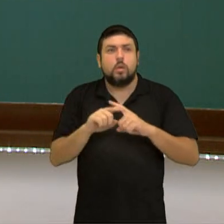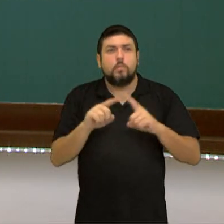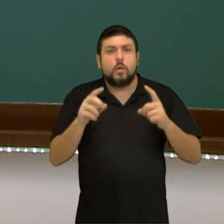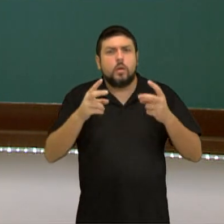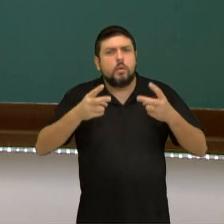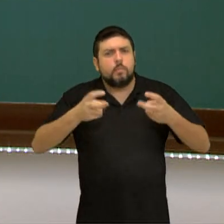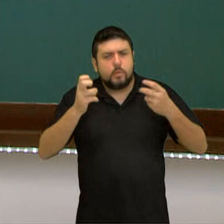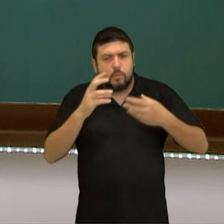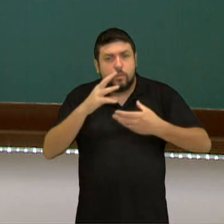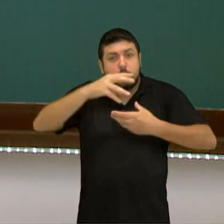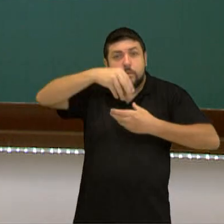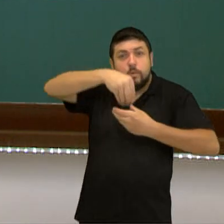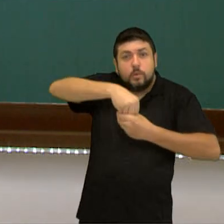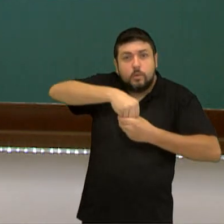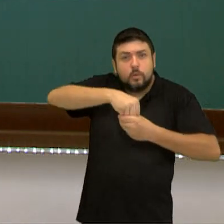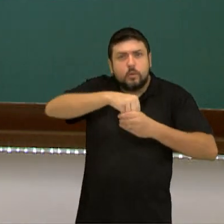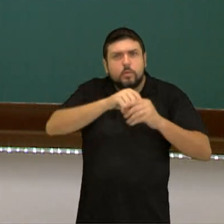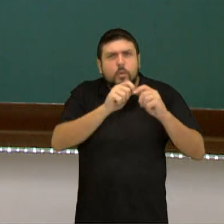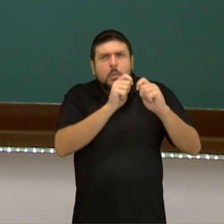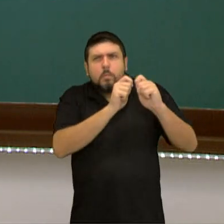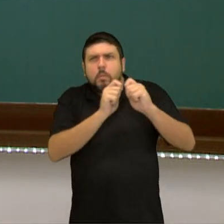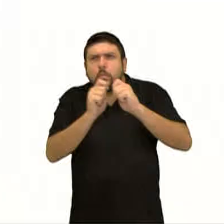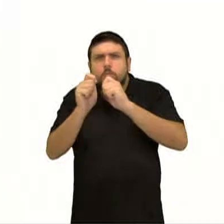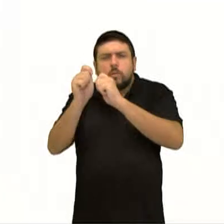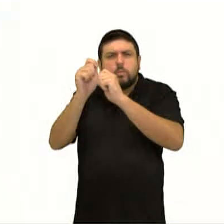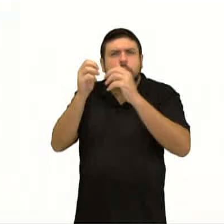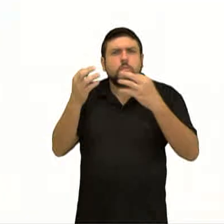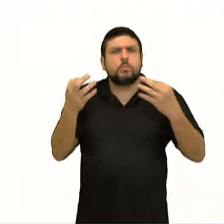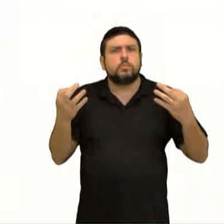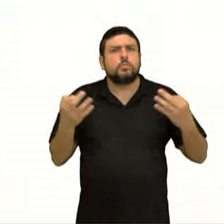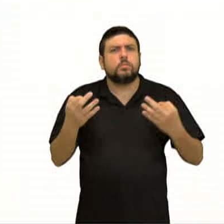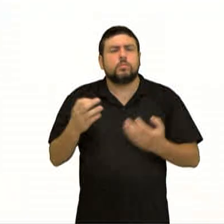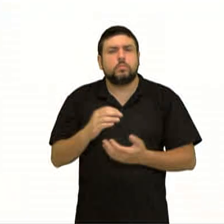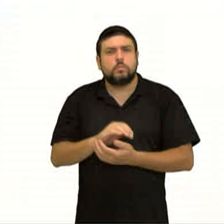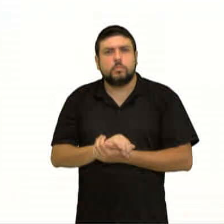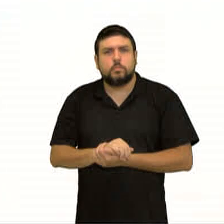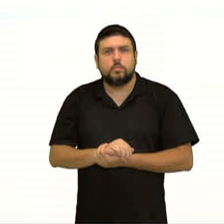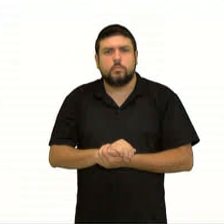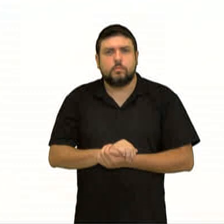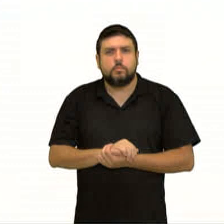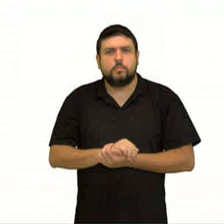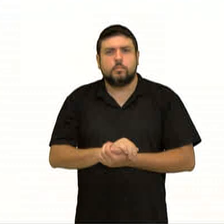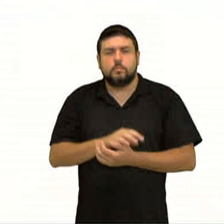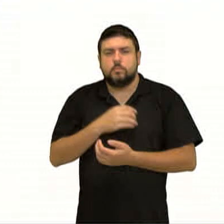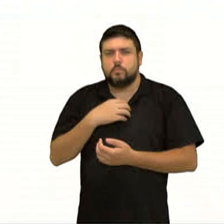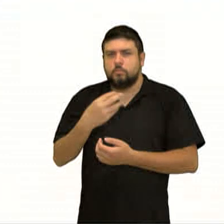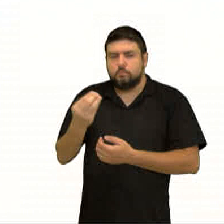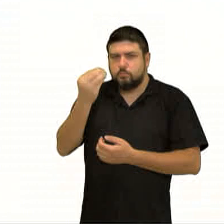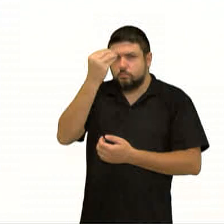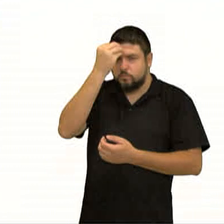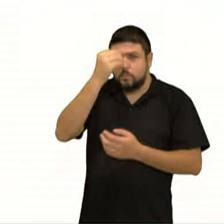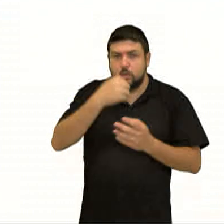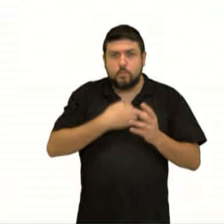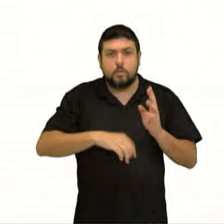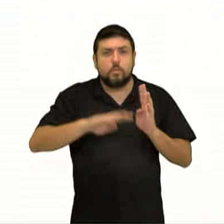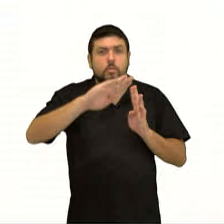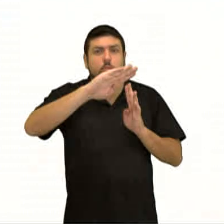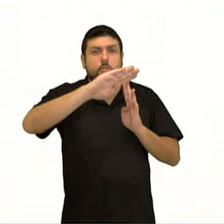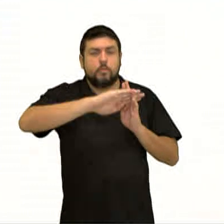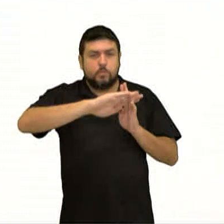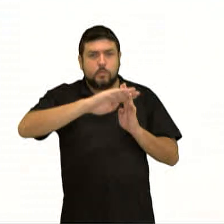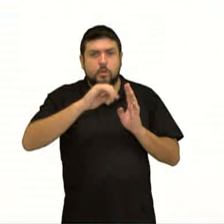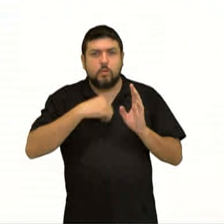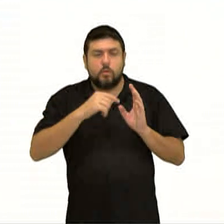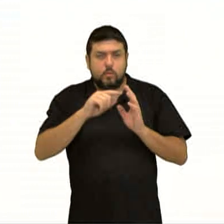os entalhes dentro que a gente tem, né? Lembre-se que o barroco, a arquitetura barroca, como